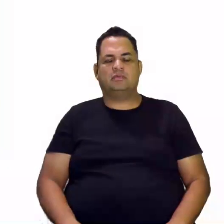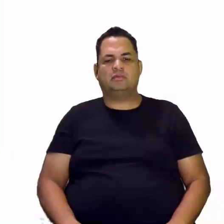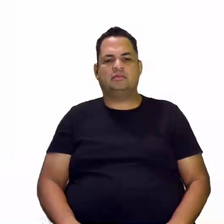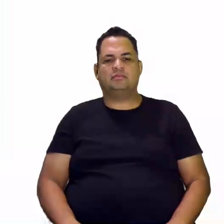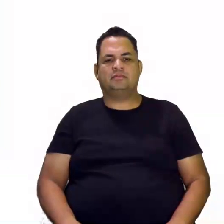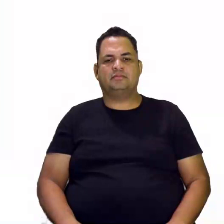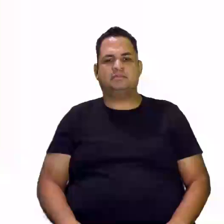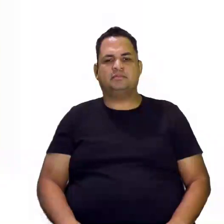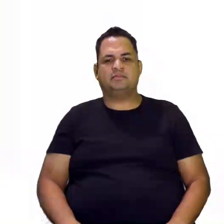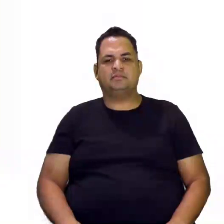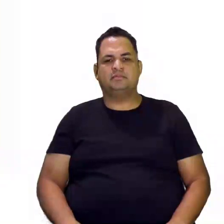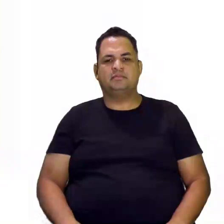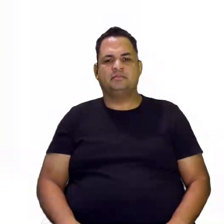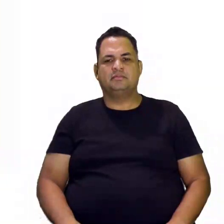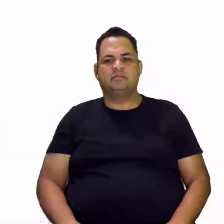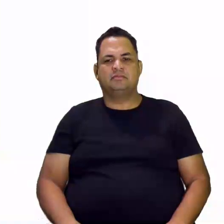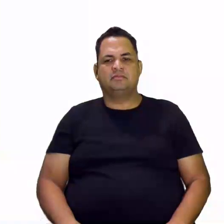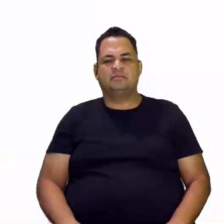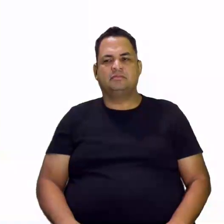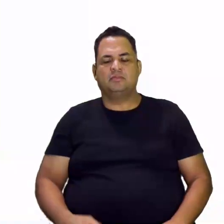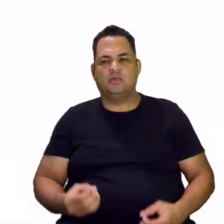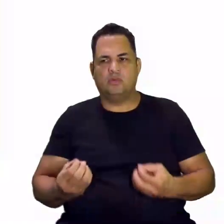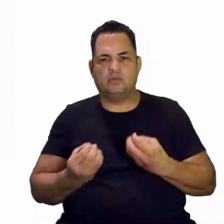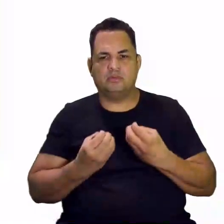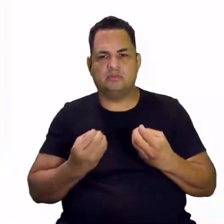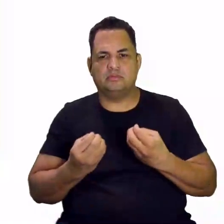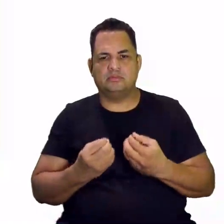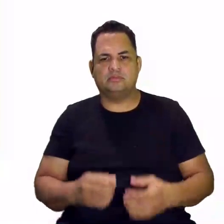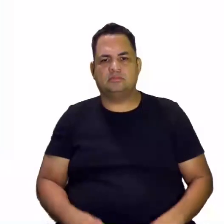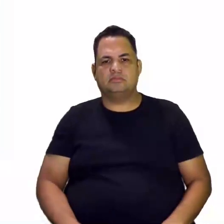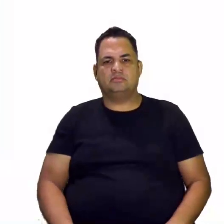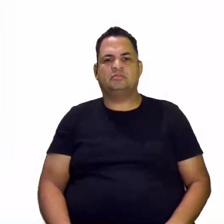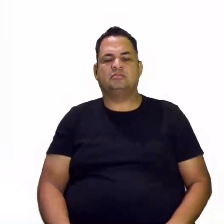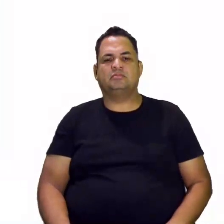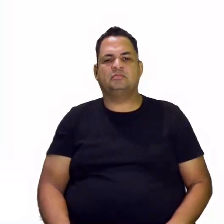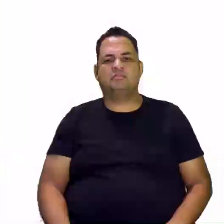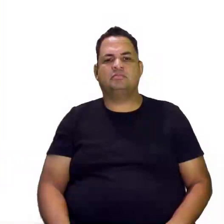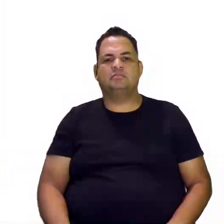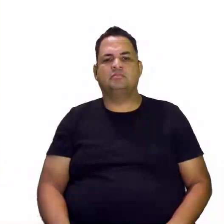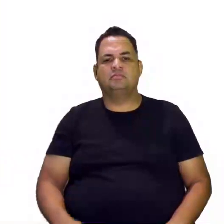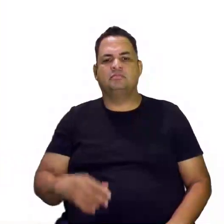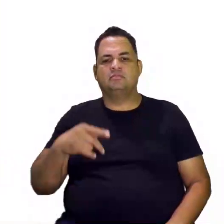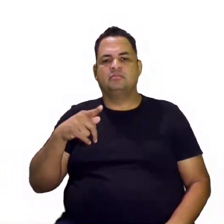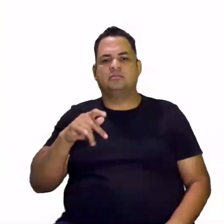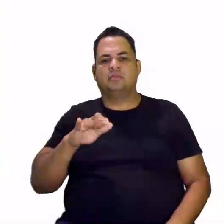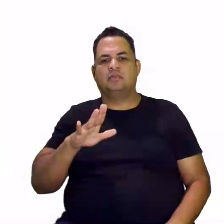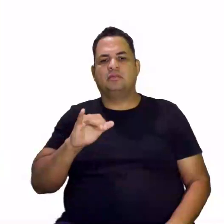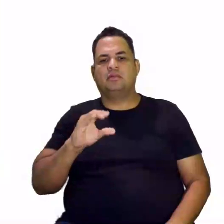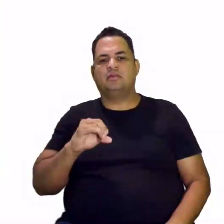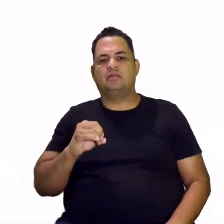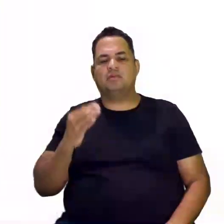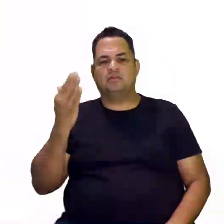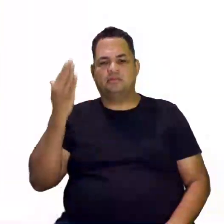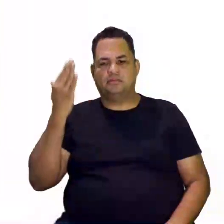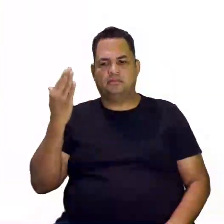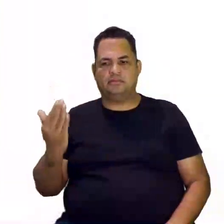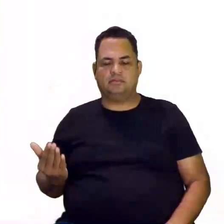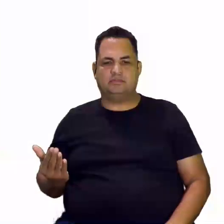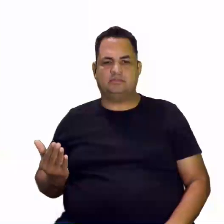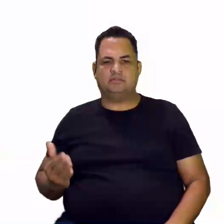O período... Deixa eu ver como é que eu vou sinalizar. Vou fazer uma bolinha. Prêmico,